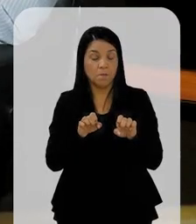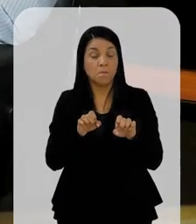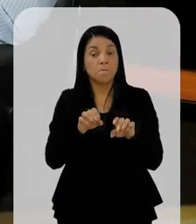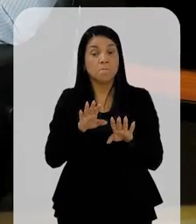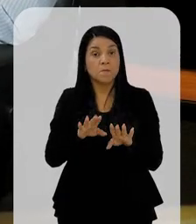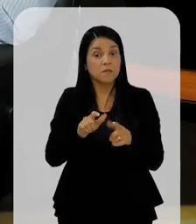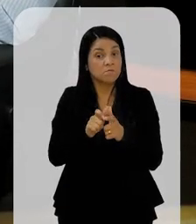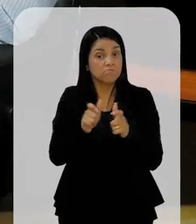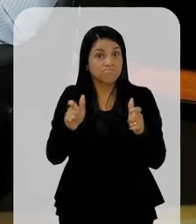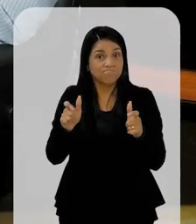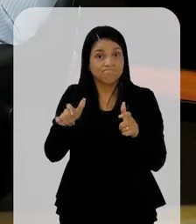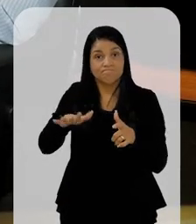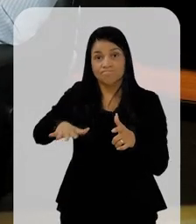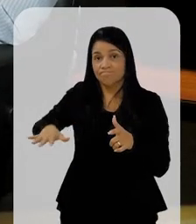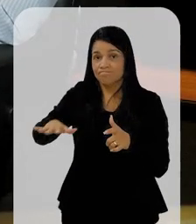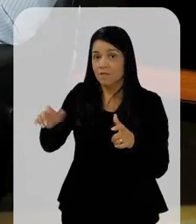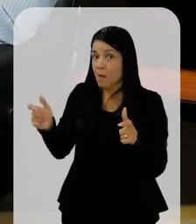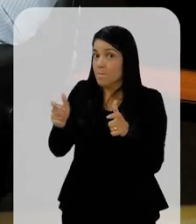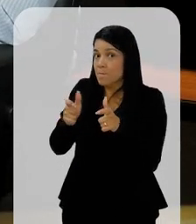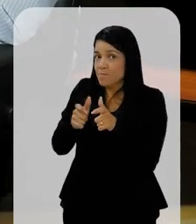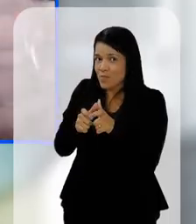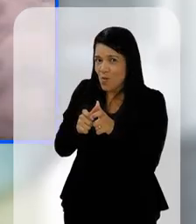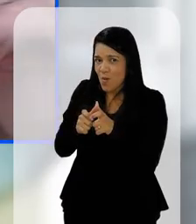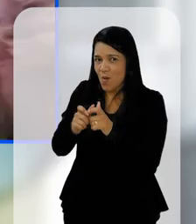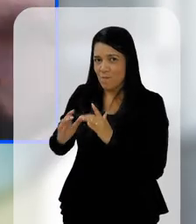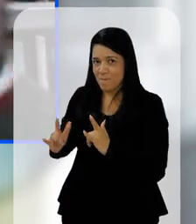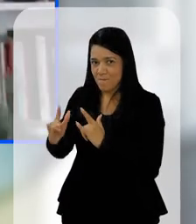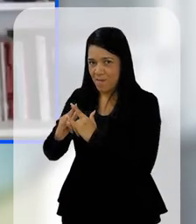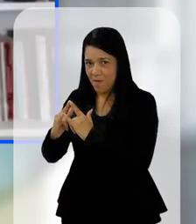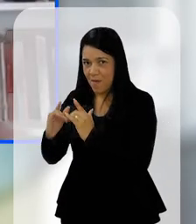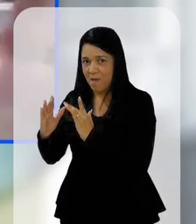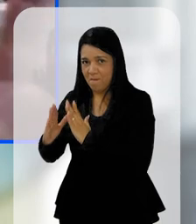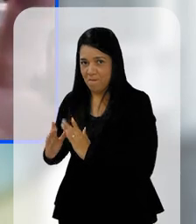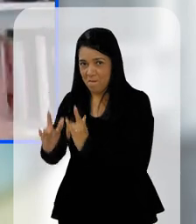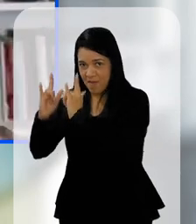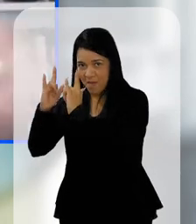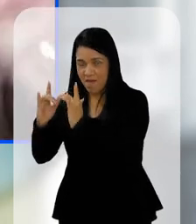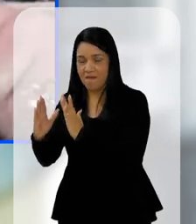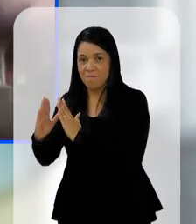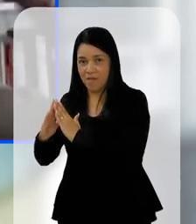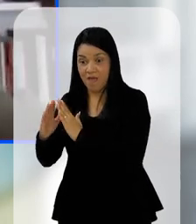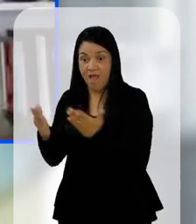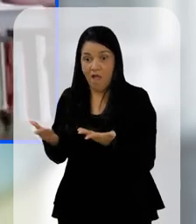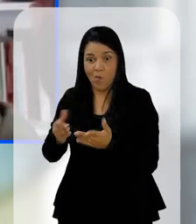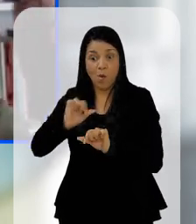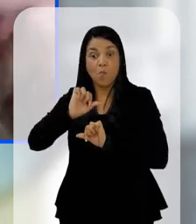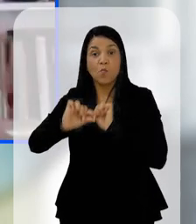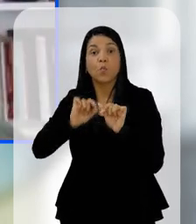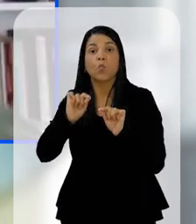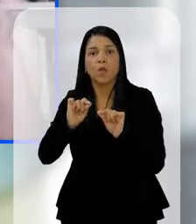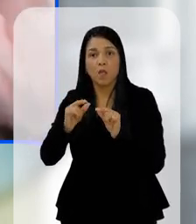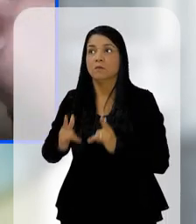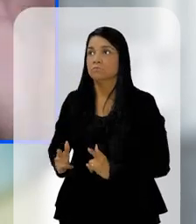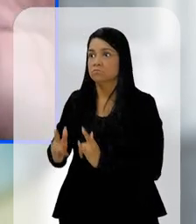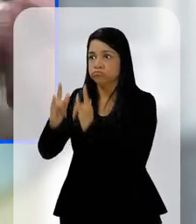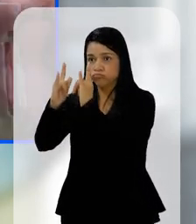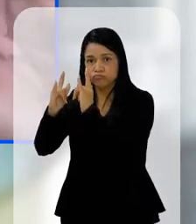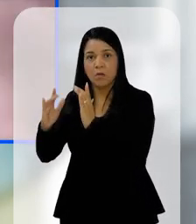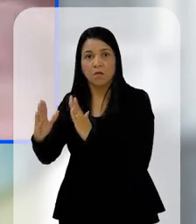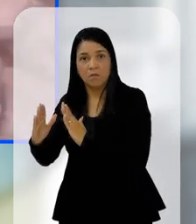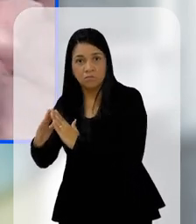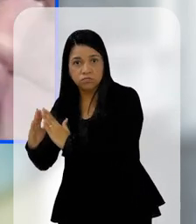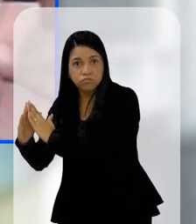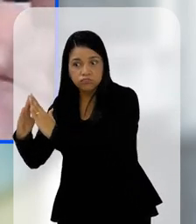também não tinha tanta área em risco ocupada. Tá agora. De lá para cá, o que que mudou? A gente tem alguma estrutura instalada,